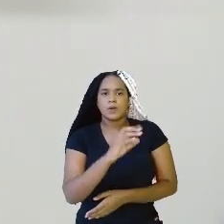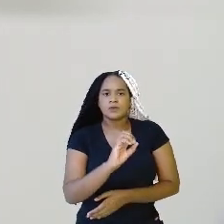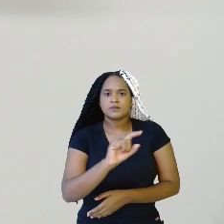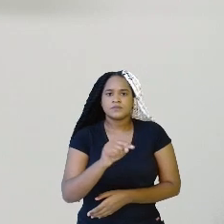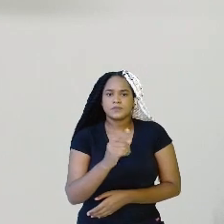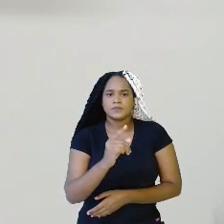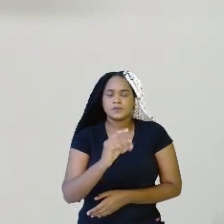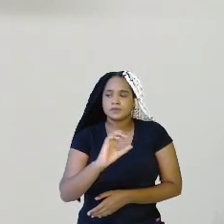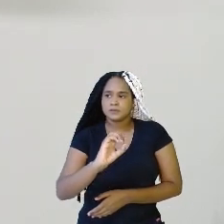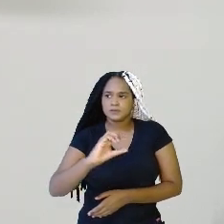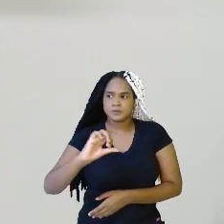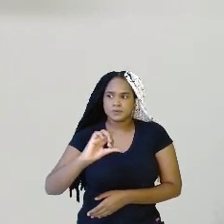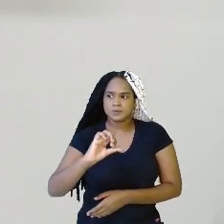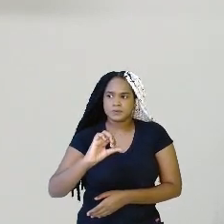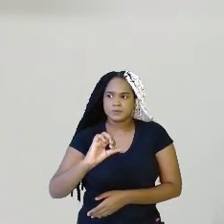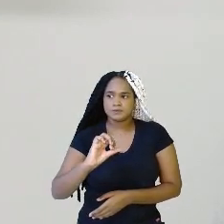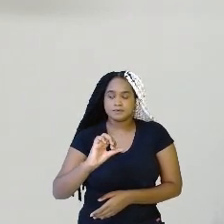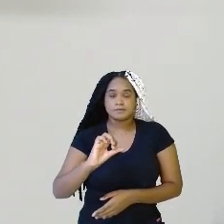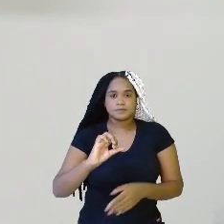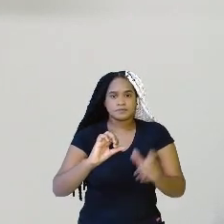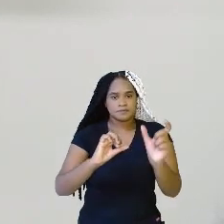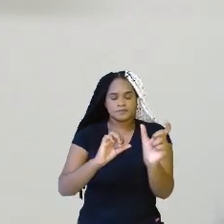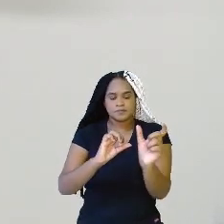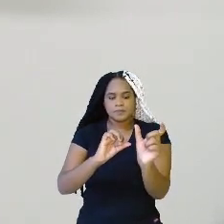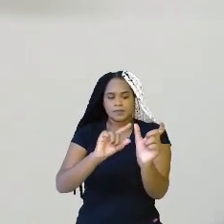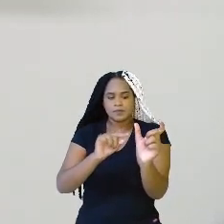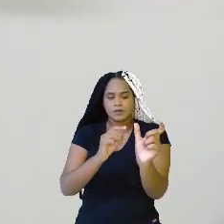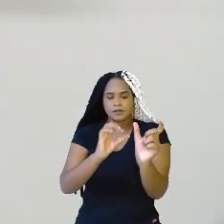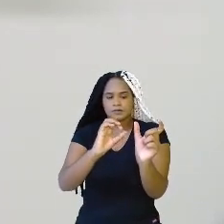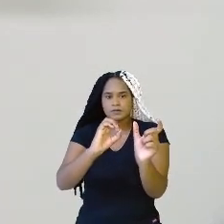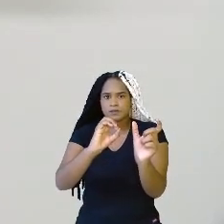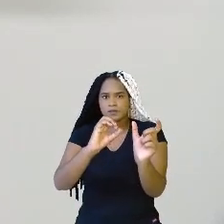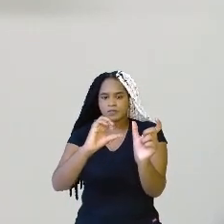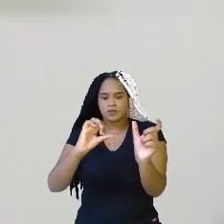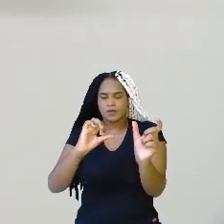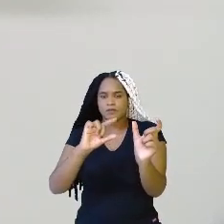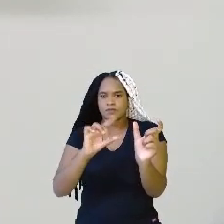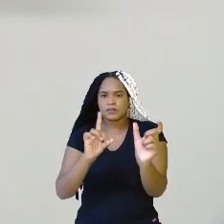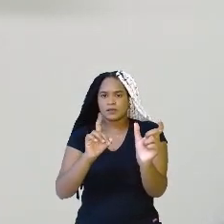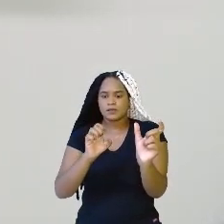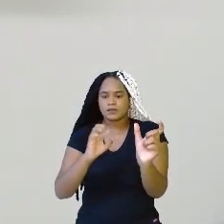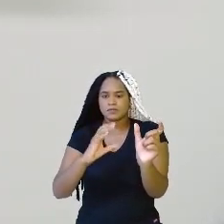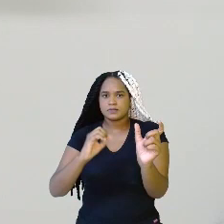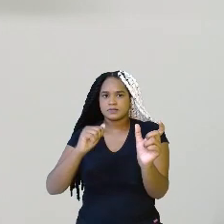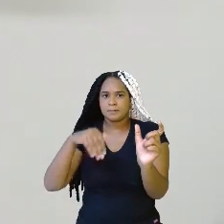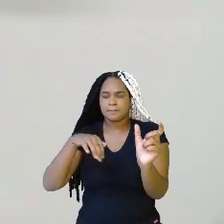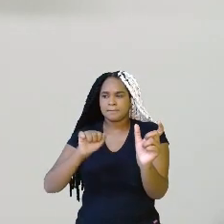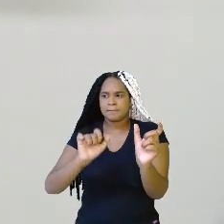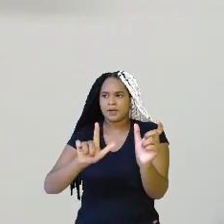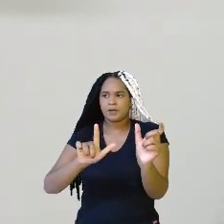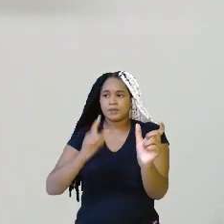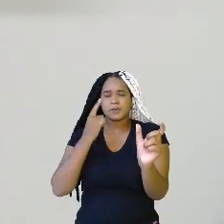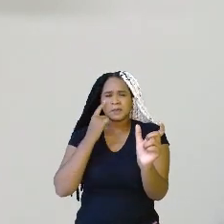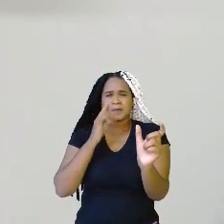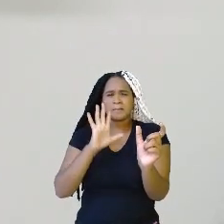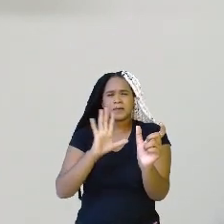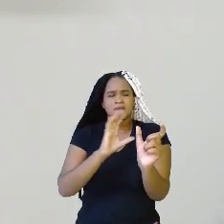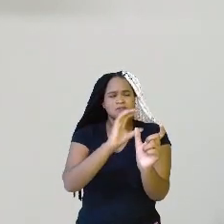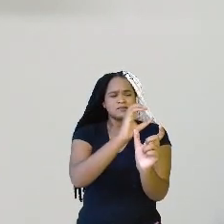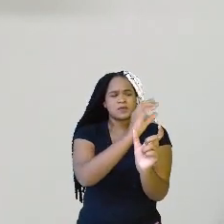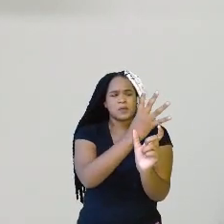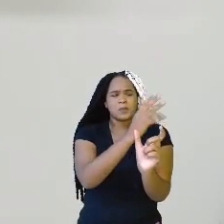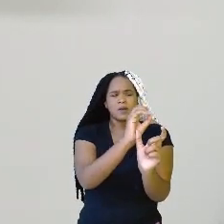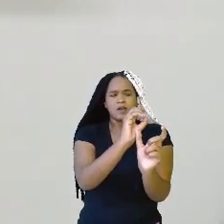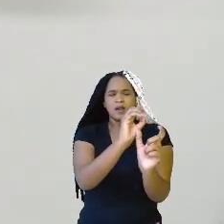40,09. Olha o decimal aqui. Professora, mas tem um 0 depois da vírgula. Mas na última casa não